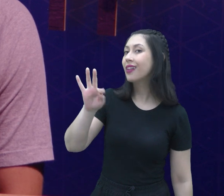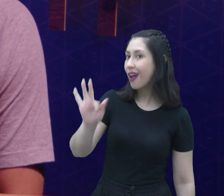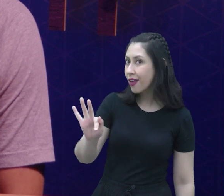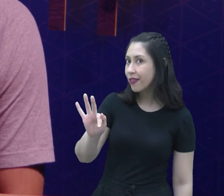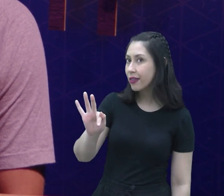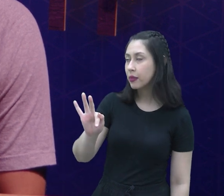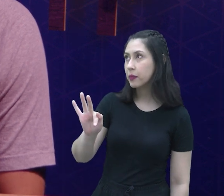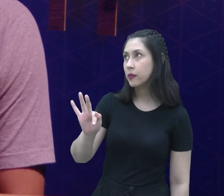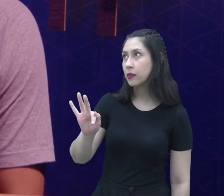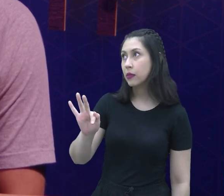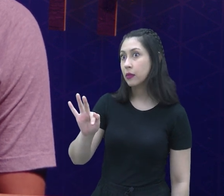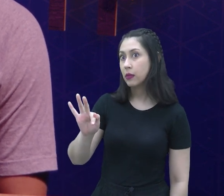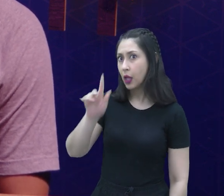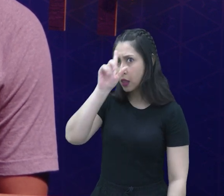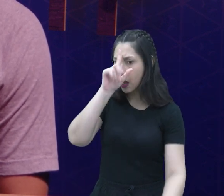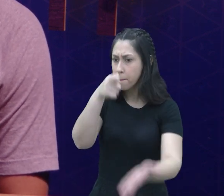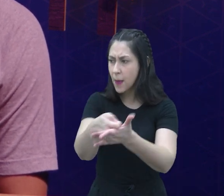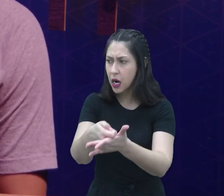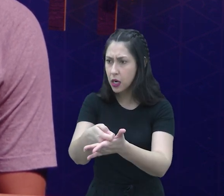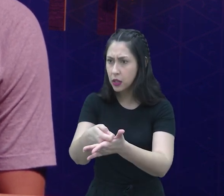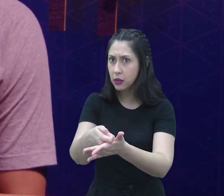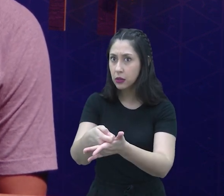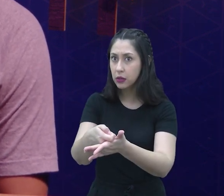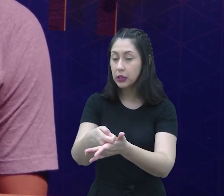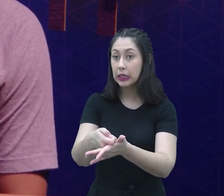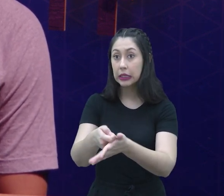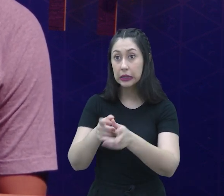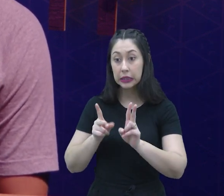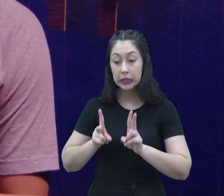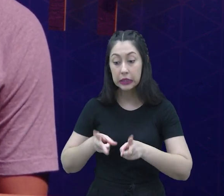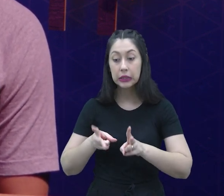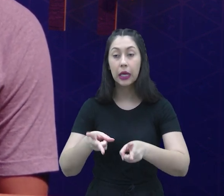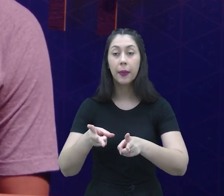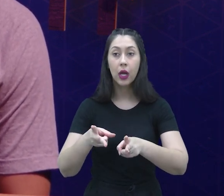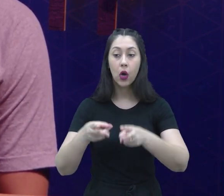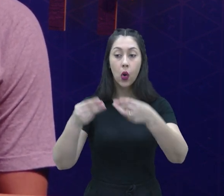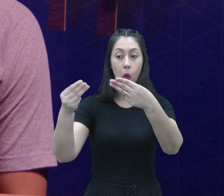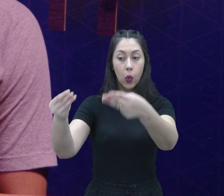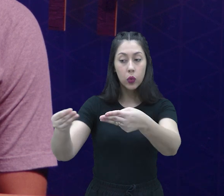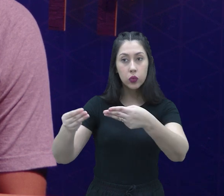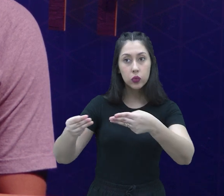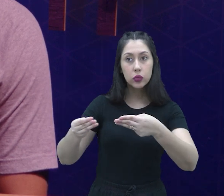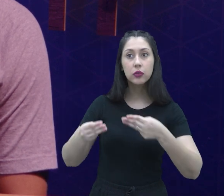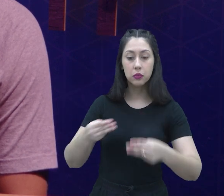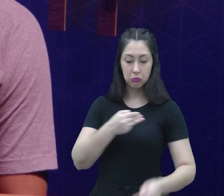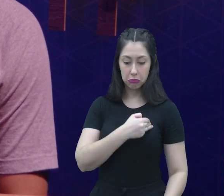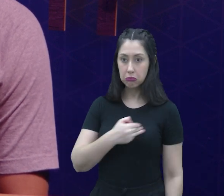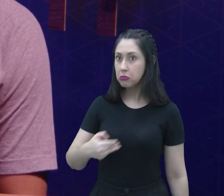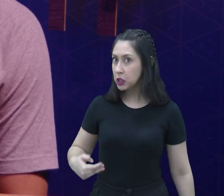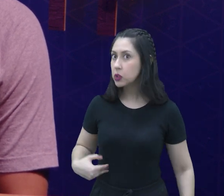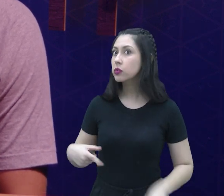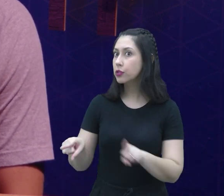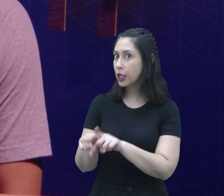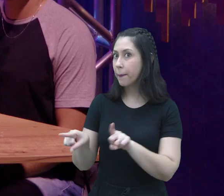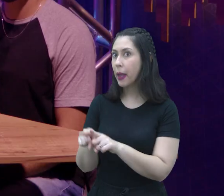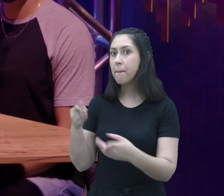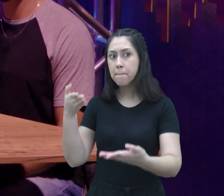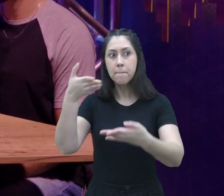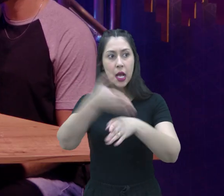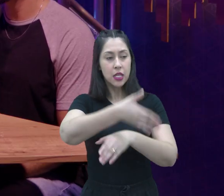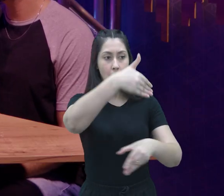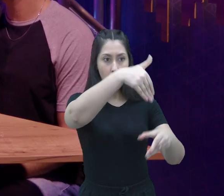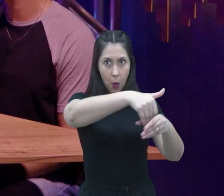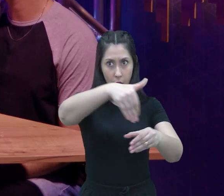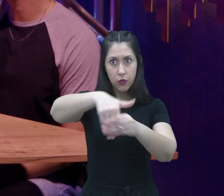verdade, todas as vezes que eles julgam alguma coisa, todos os ministros do STF julgam.